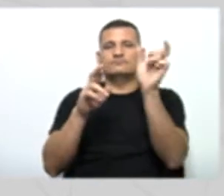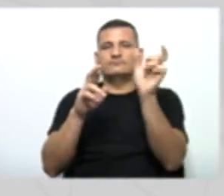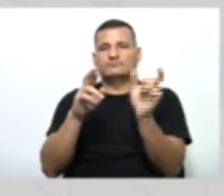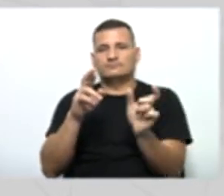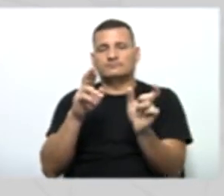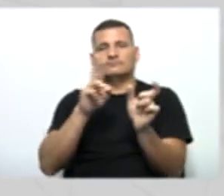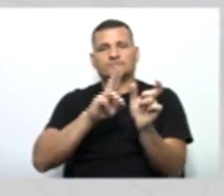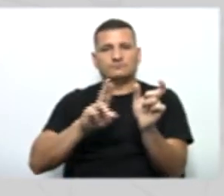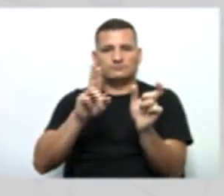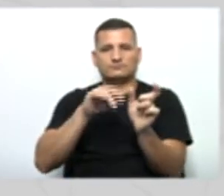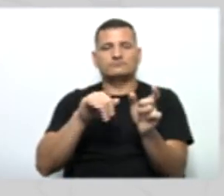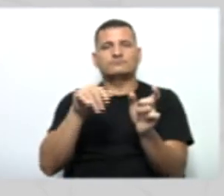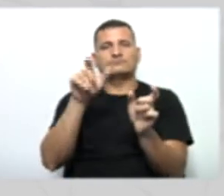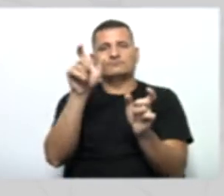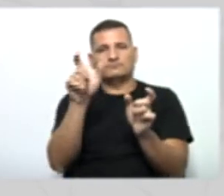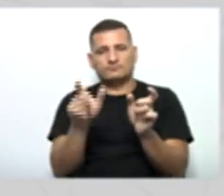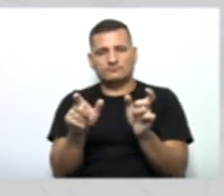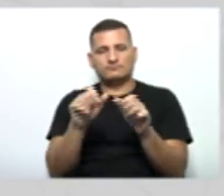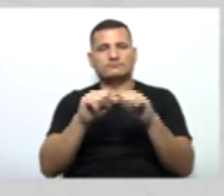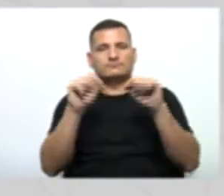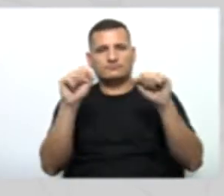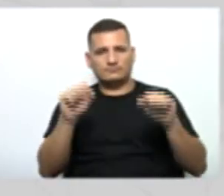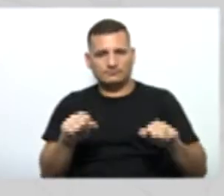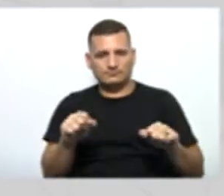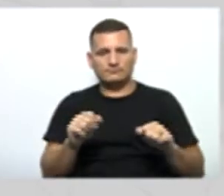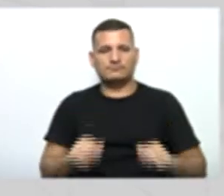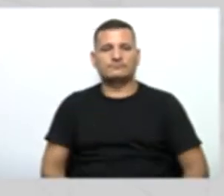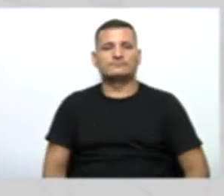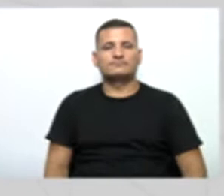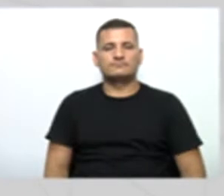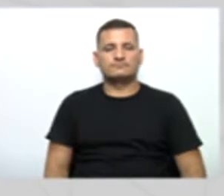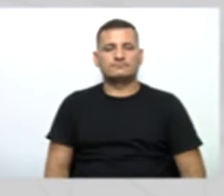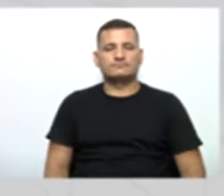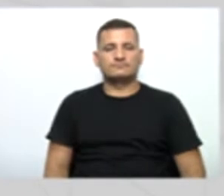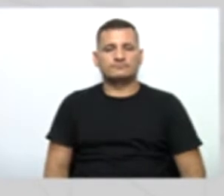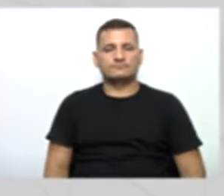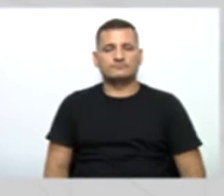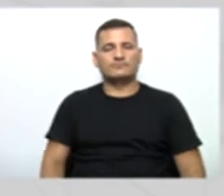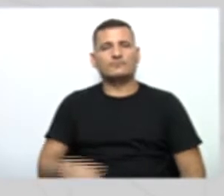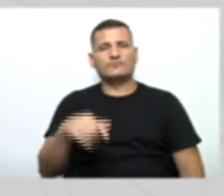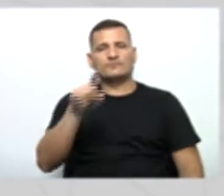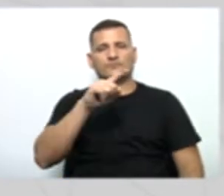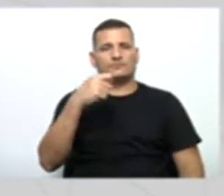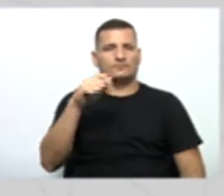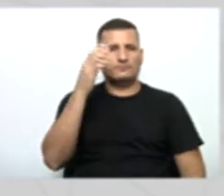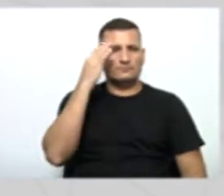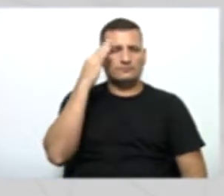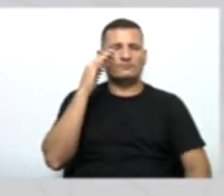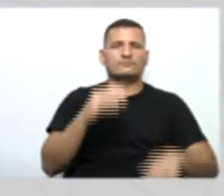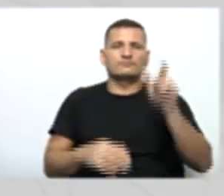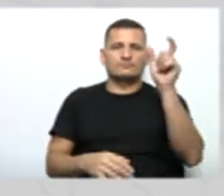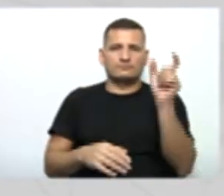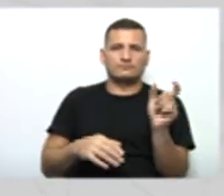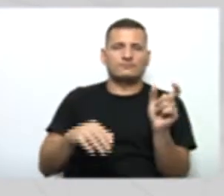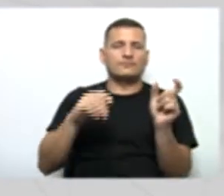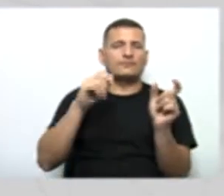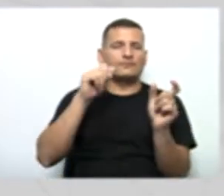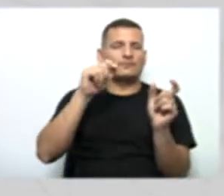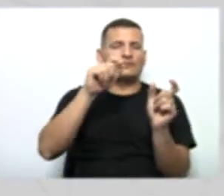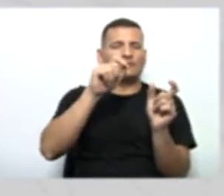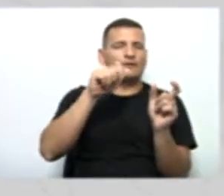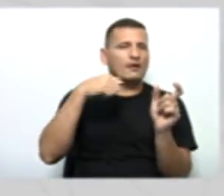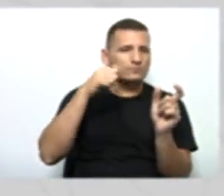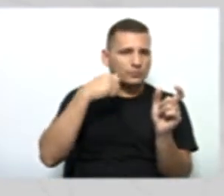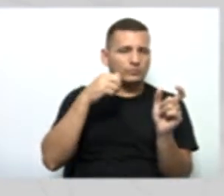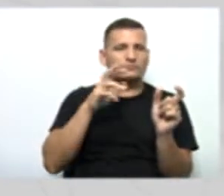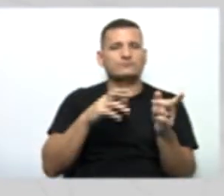vocês relembrarem, porque nós vamos precisar daqui a pouco, certo? Vocês têm que saber identificar quem é um ator, tem que saber identificar quem é